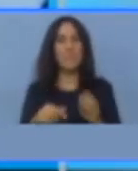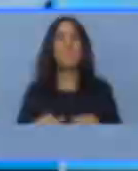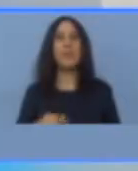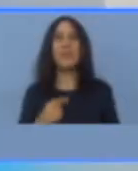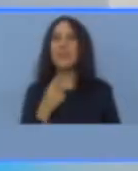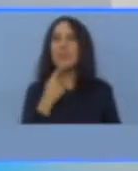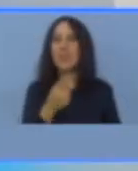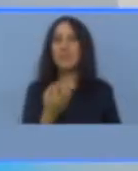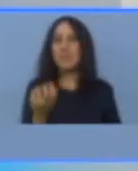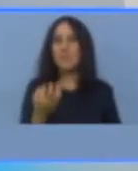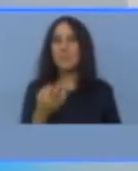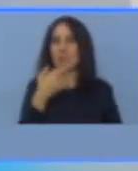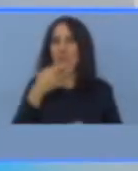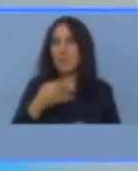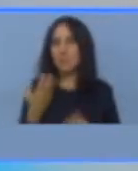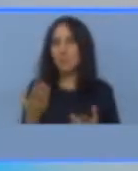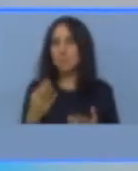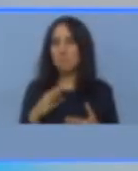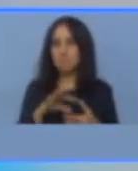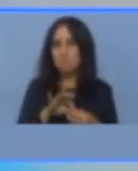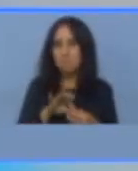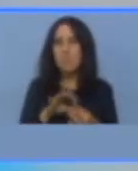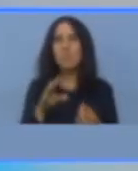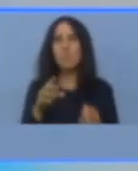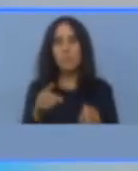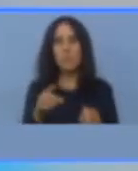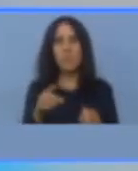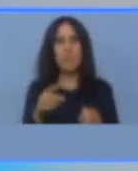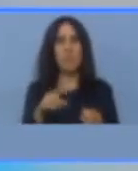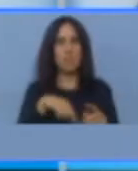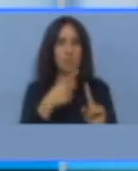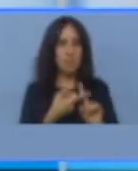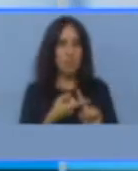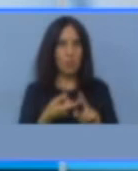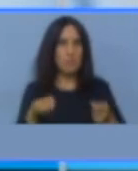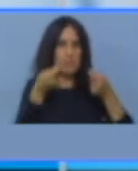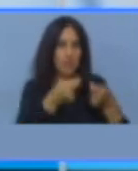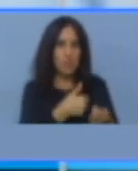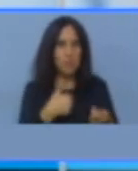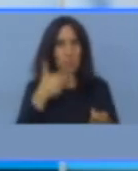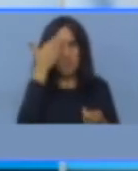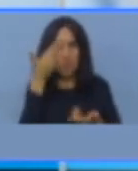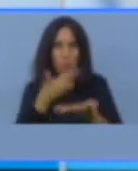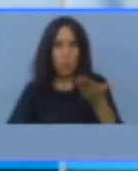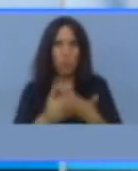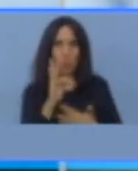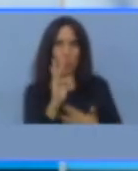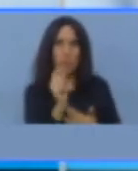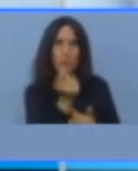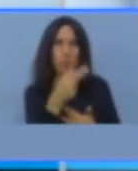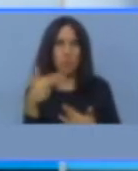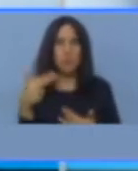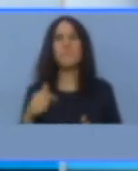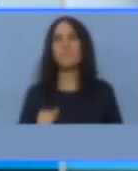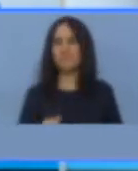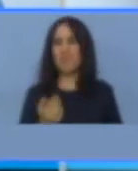equação que acredito que se revê nela, por cada euro investido na saúde mental há um retorno de 4 euros. Sim, isso está estudado e está